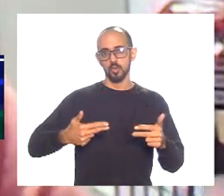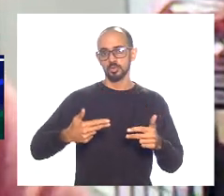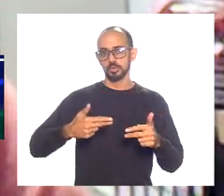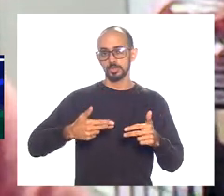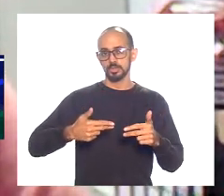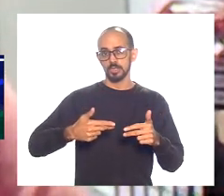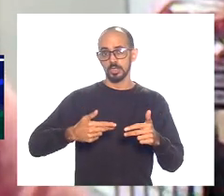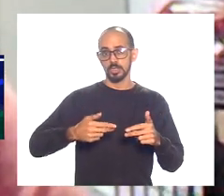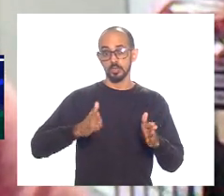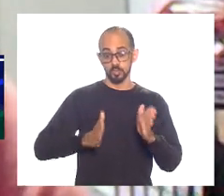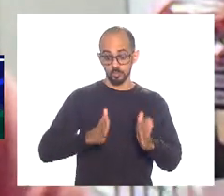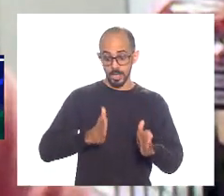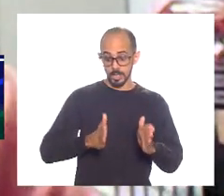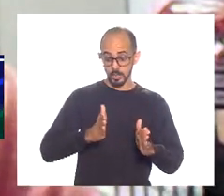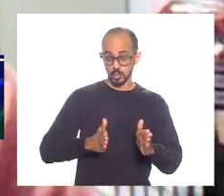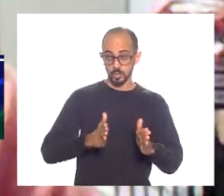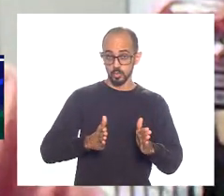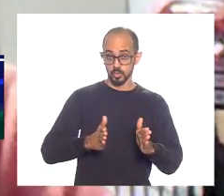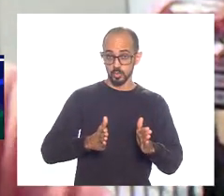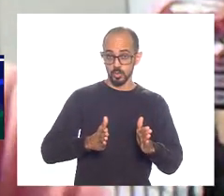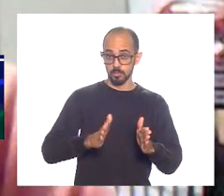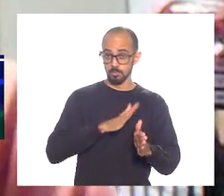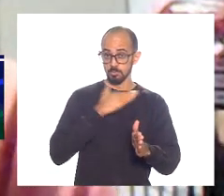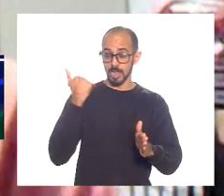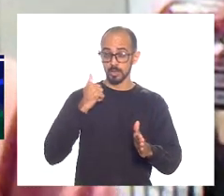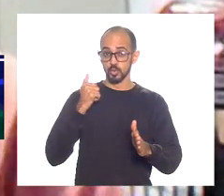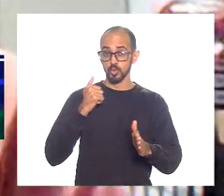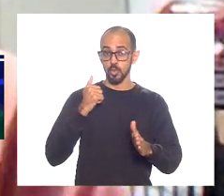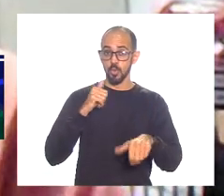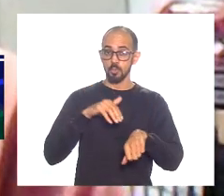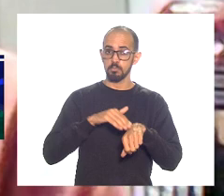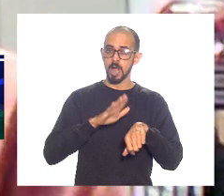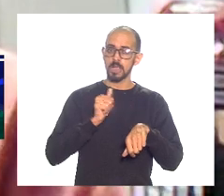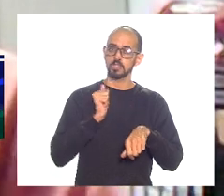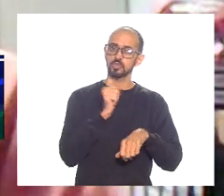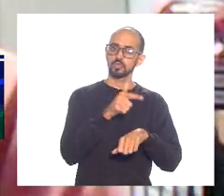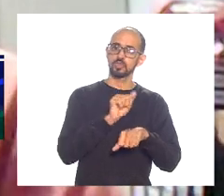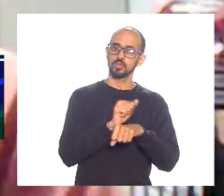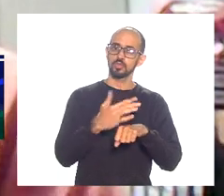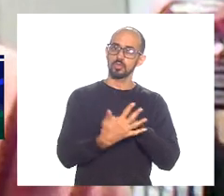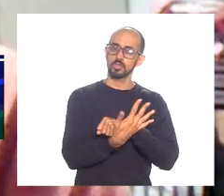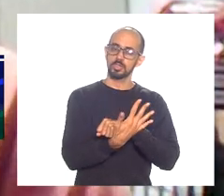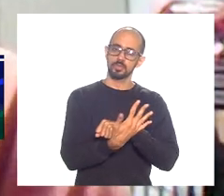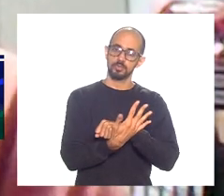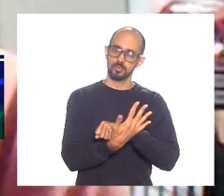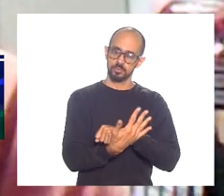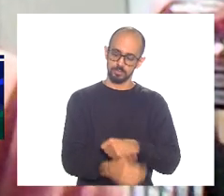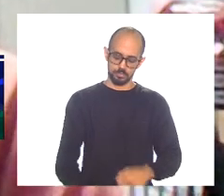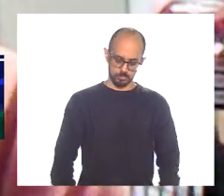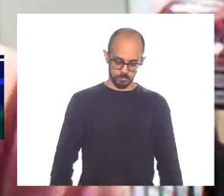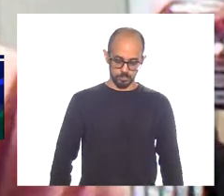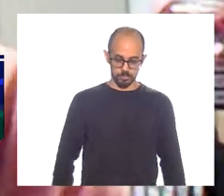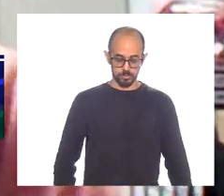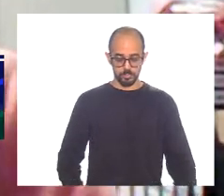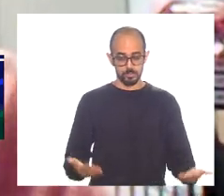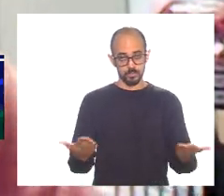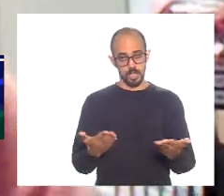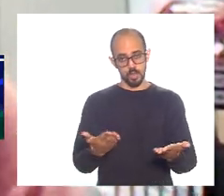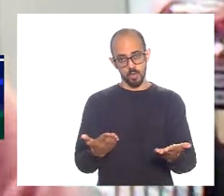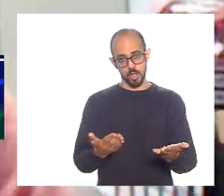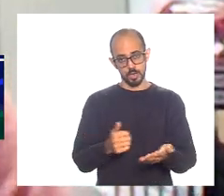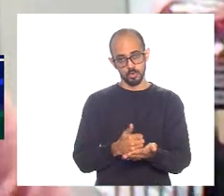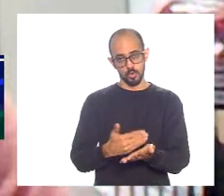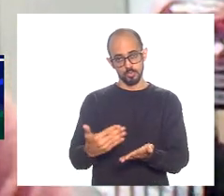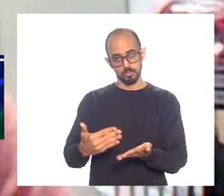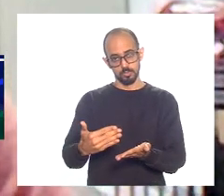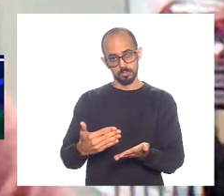período tão curto, tenha levado tantas vidas quanto o coronavírus tem levado. E agora, com o início dos